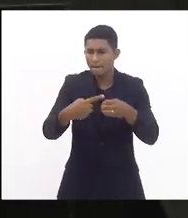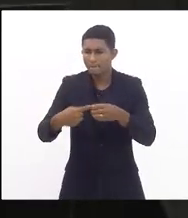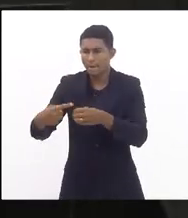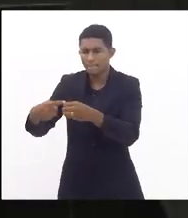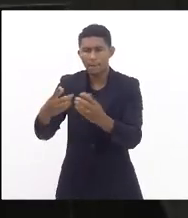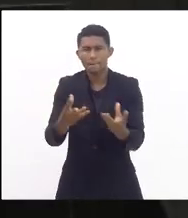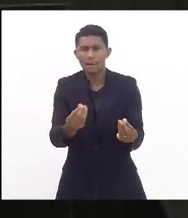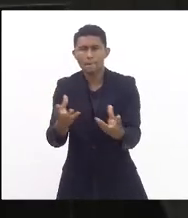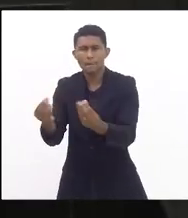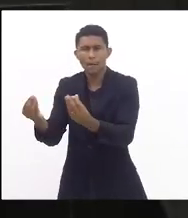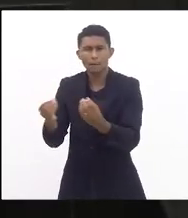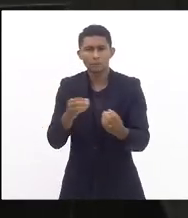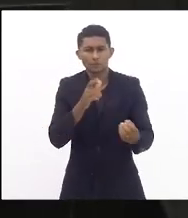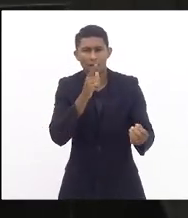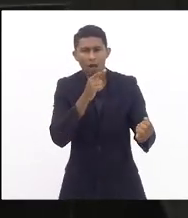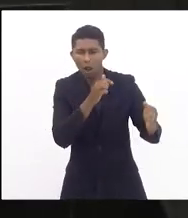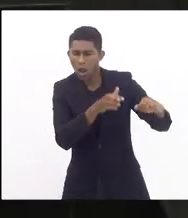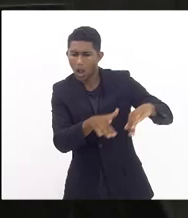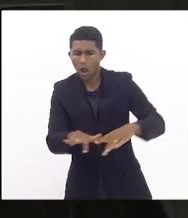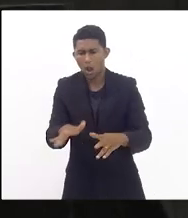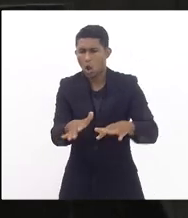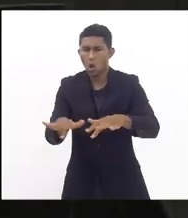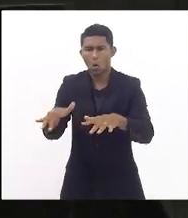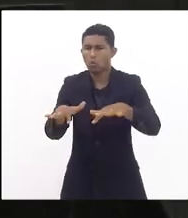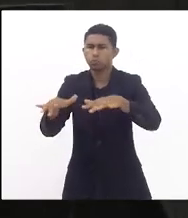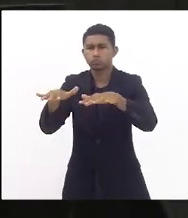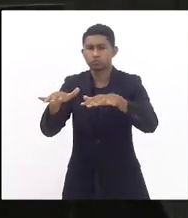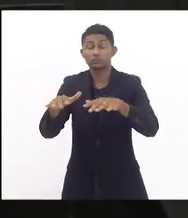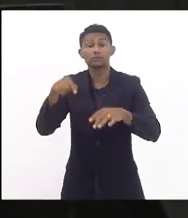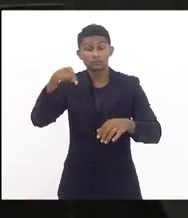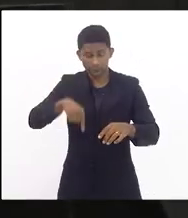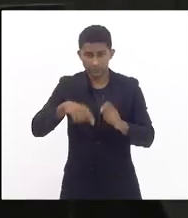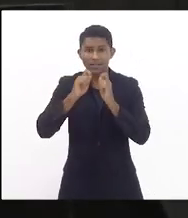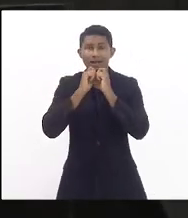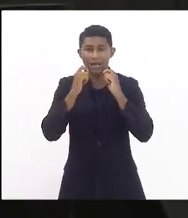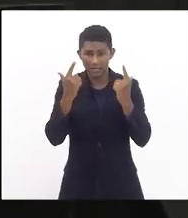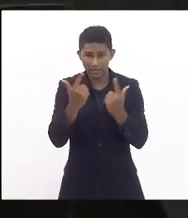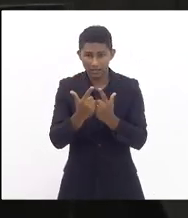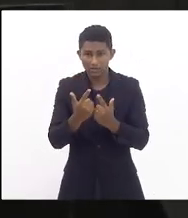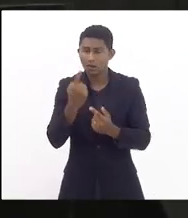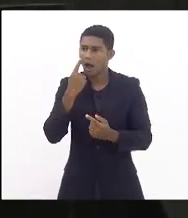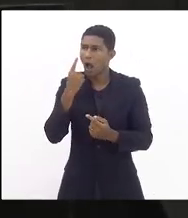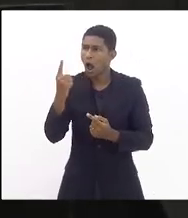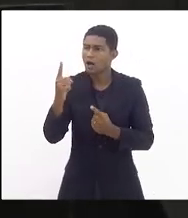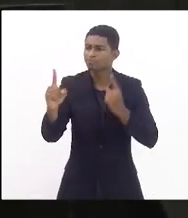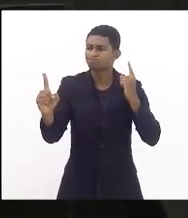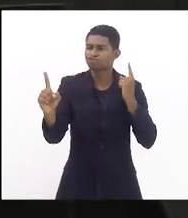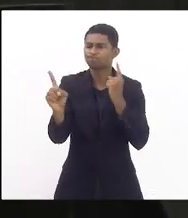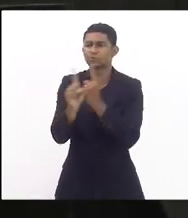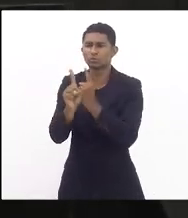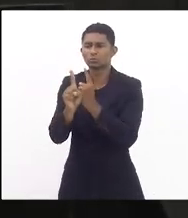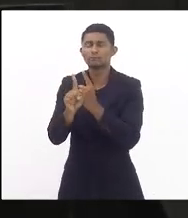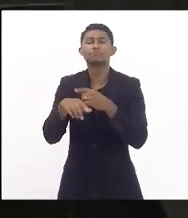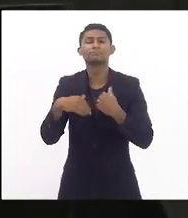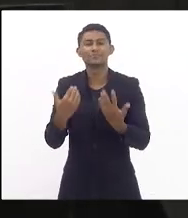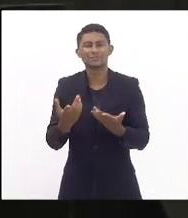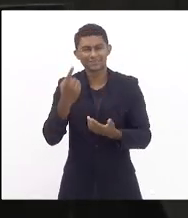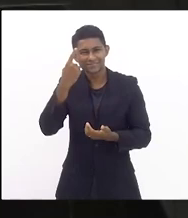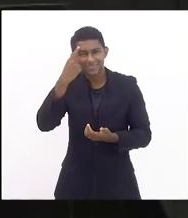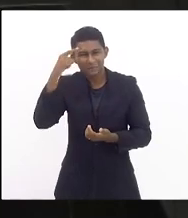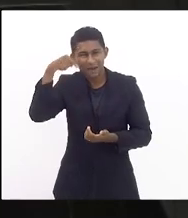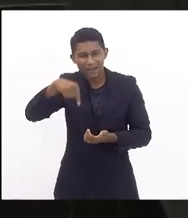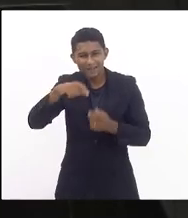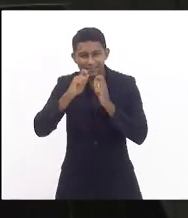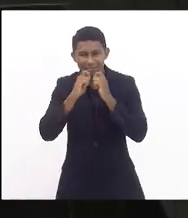casa reconheceu toda essa tragédia e liberou, votando aqui em